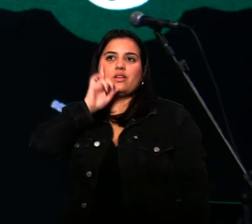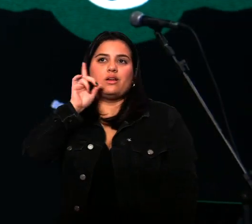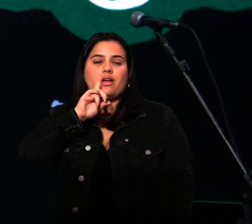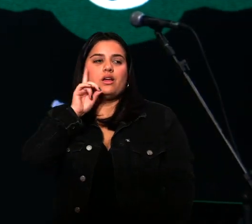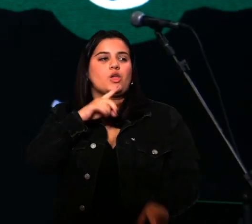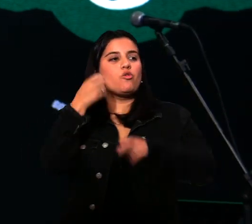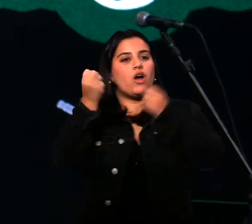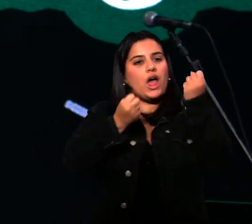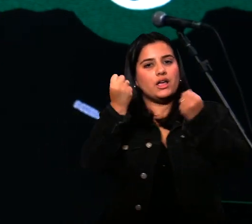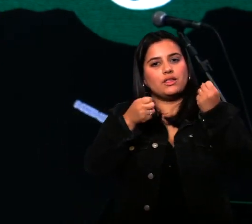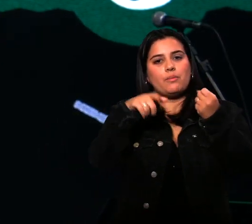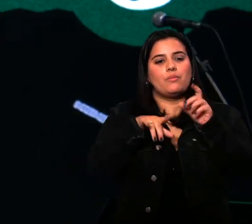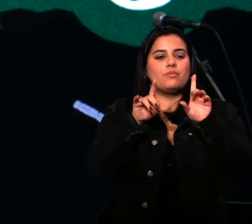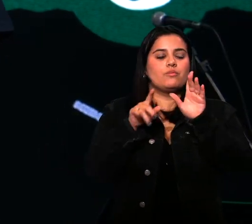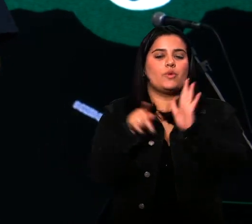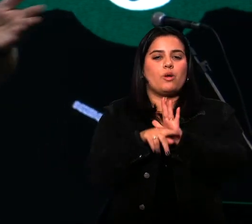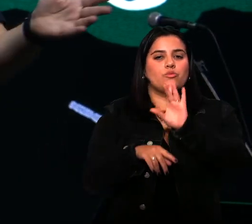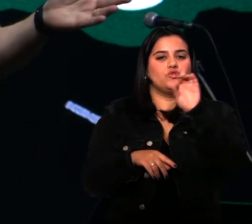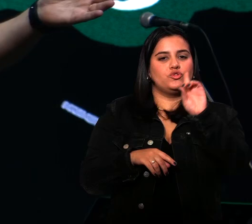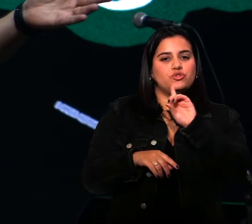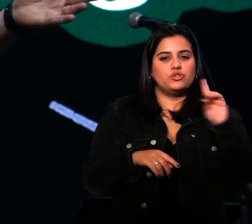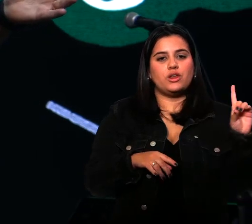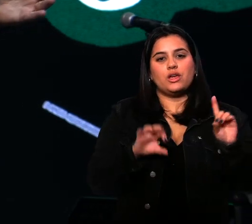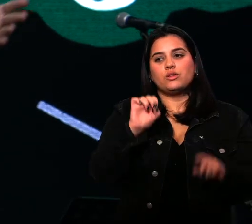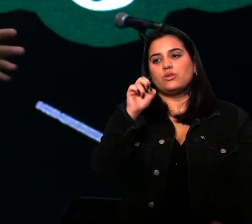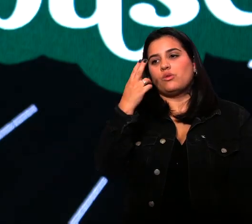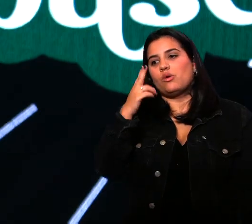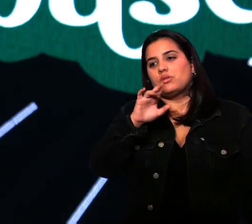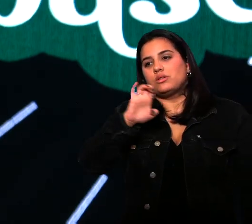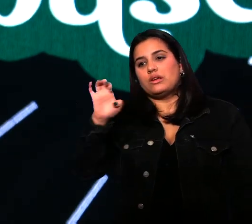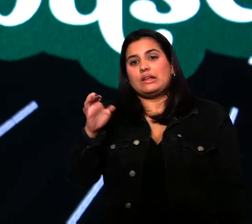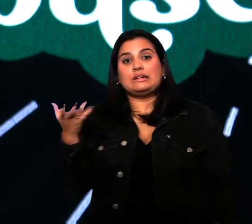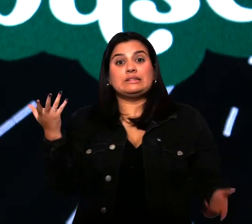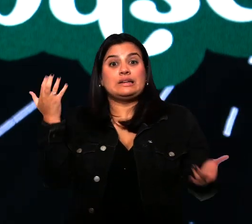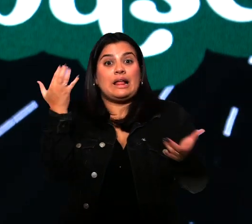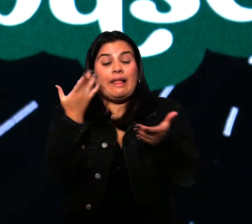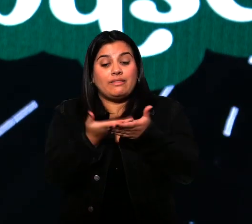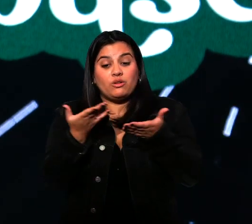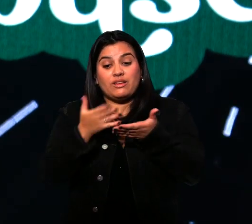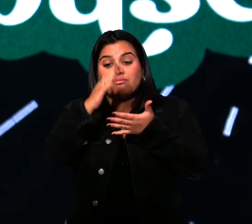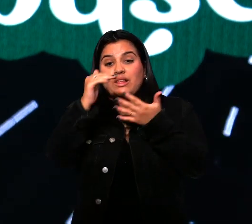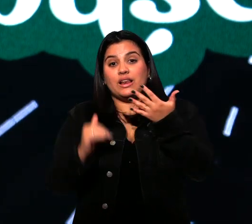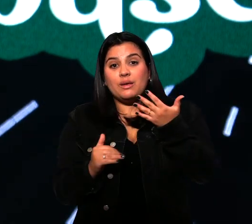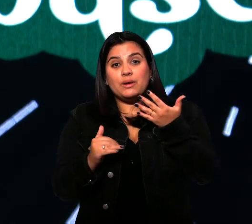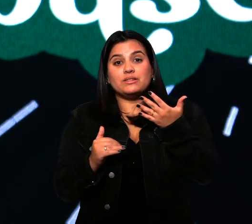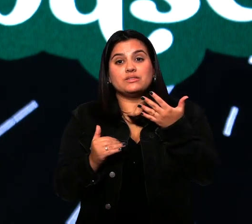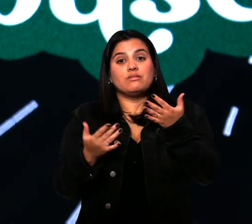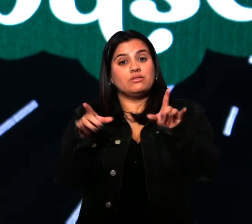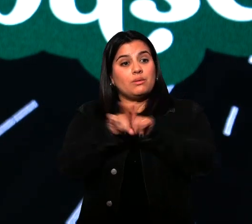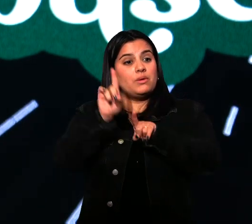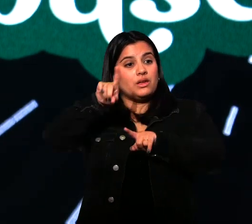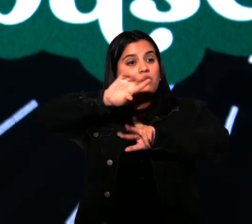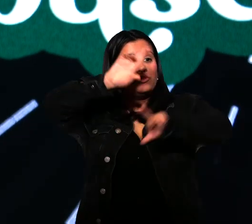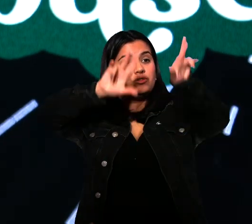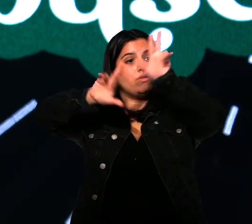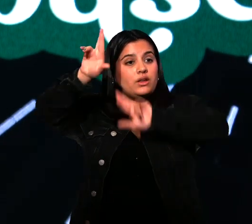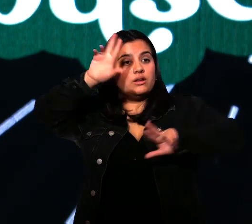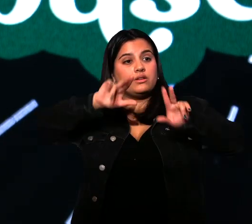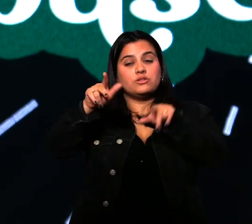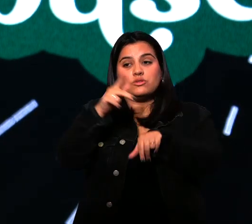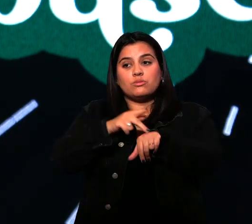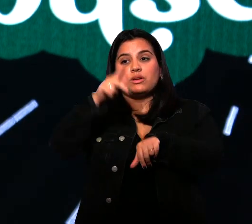esquerdo? Até na linguagem de sinais, que eu achei que ia ser um ponto de bênção, é diferente entre os países também,